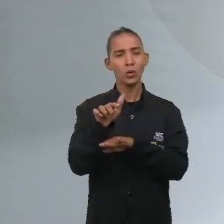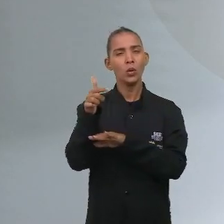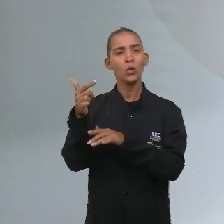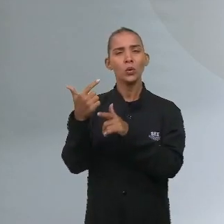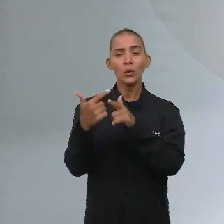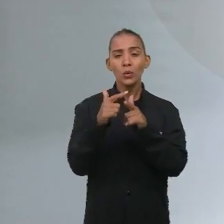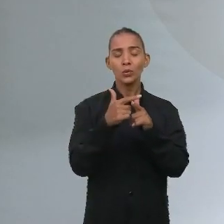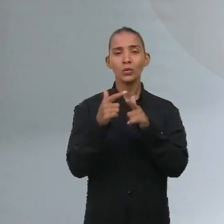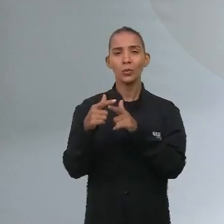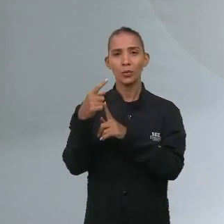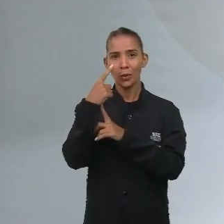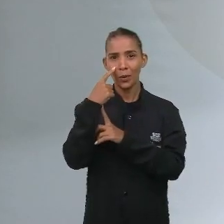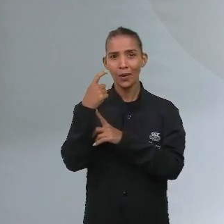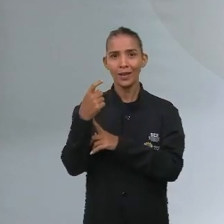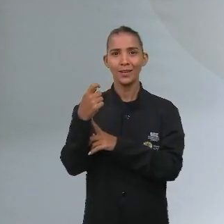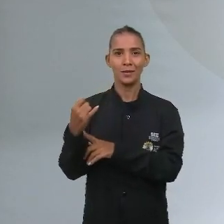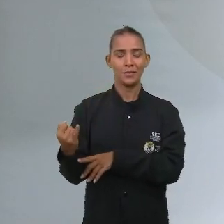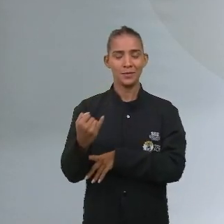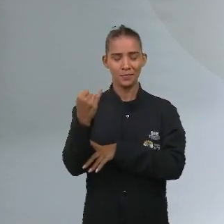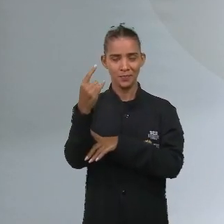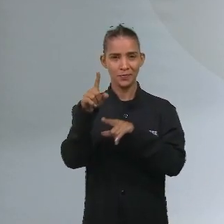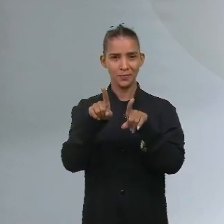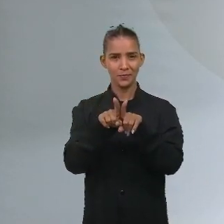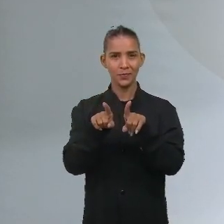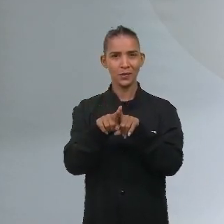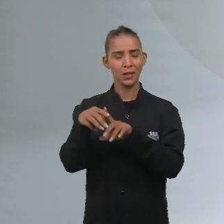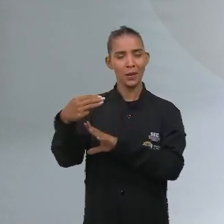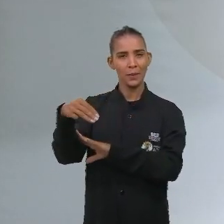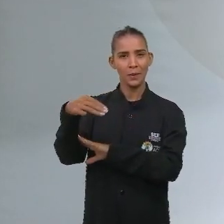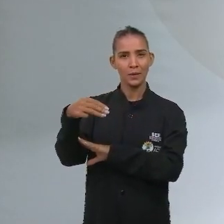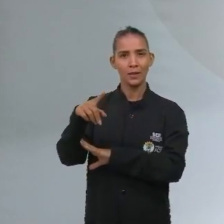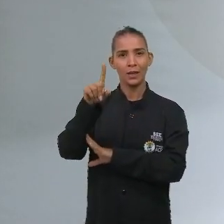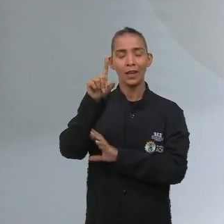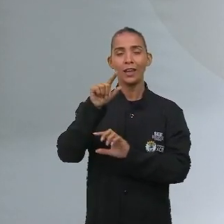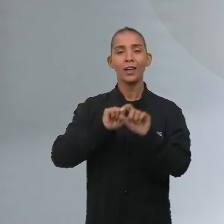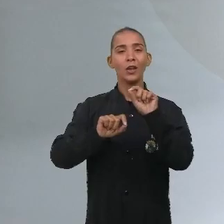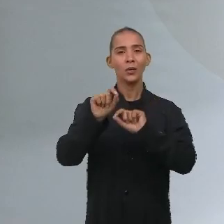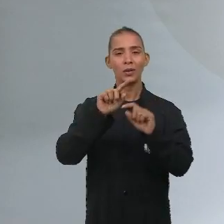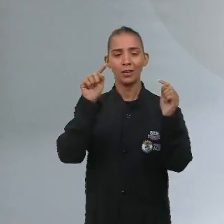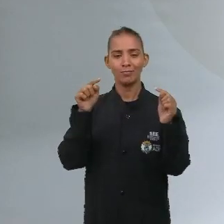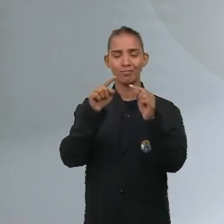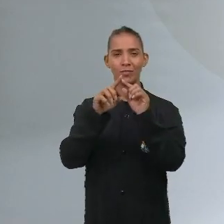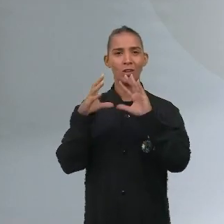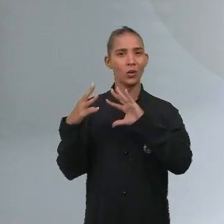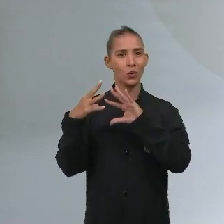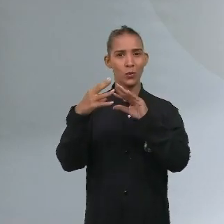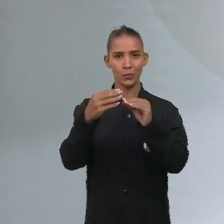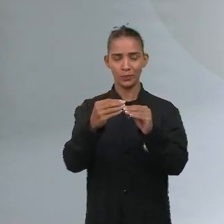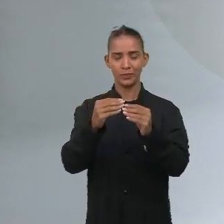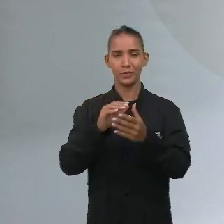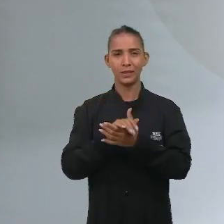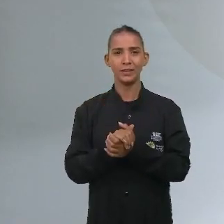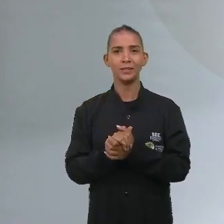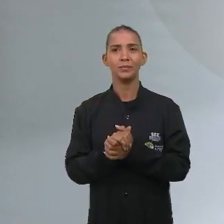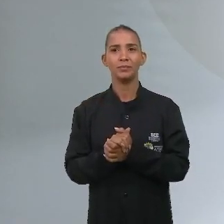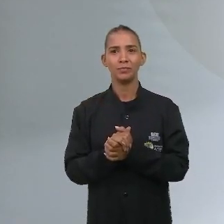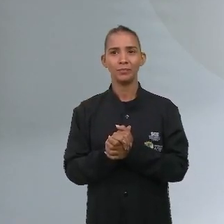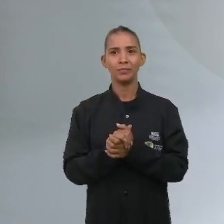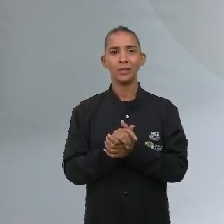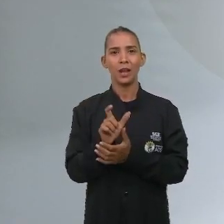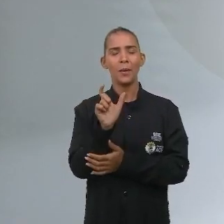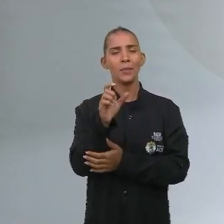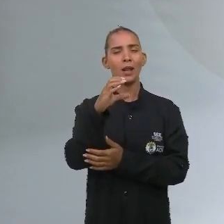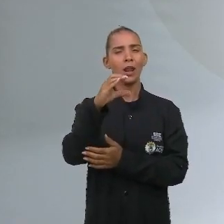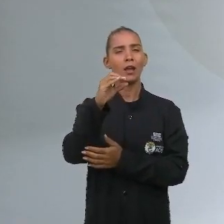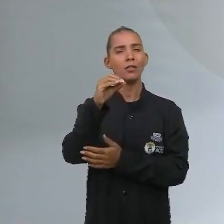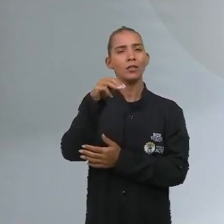mais interessante, vamos dizer assim, que são as combinações completas. Para as combinações completas, eu vou usar